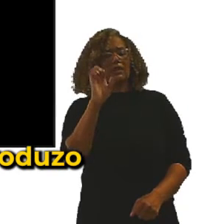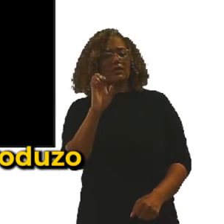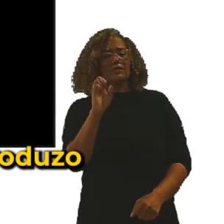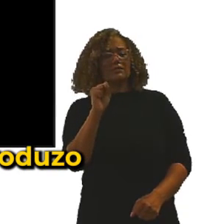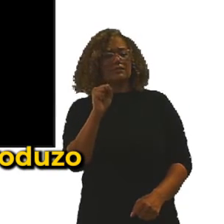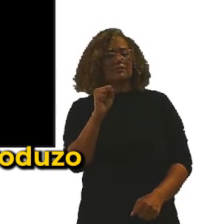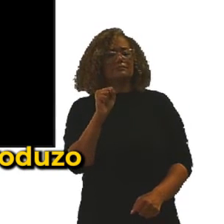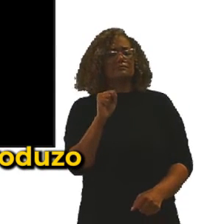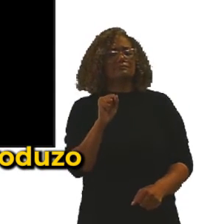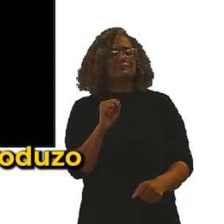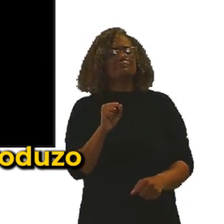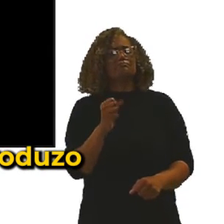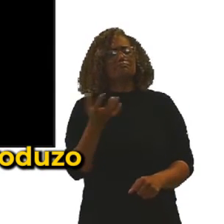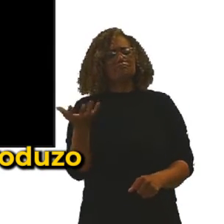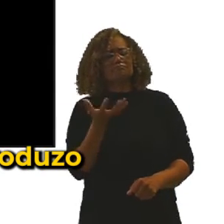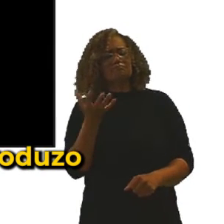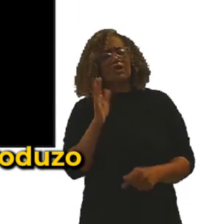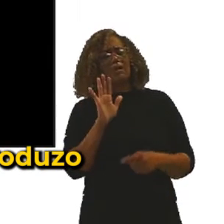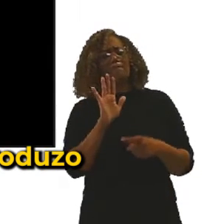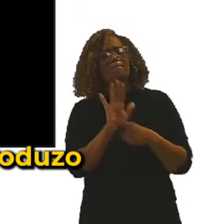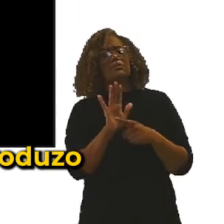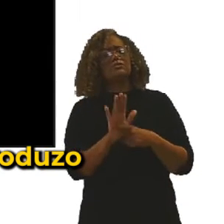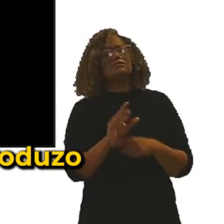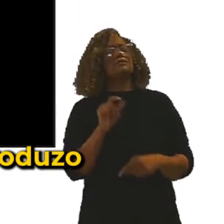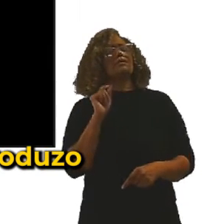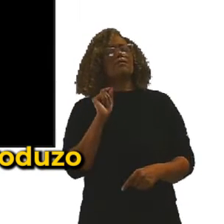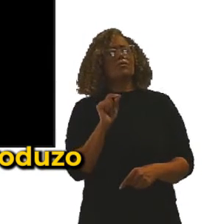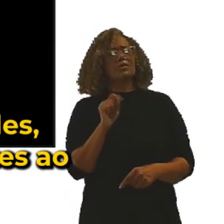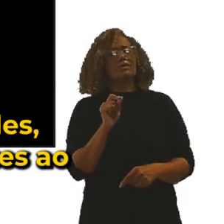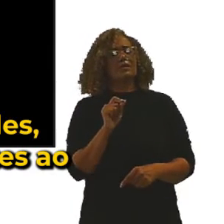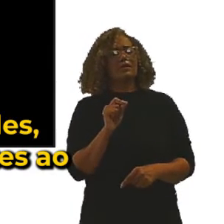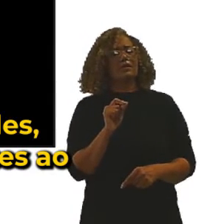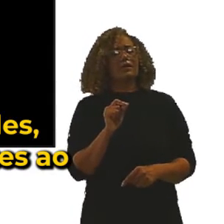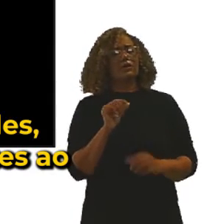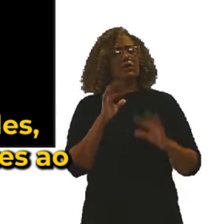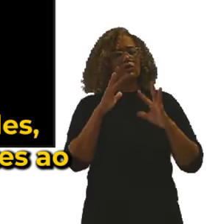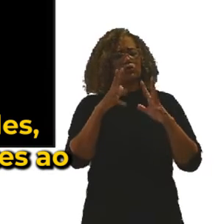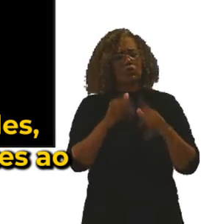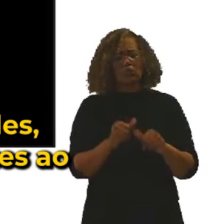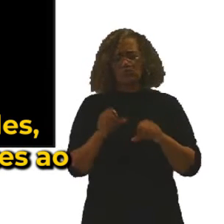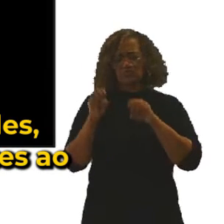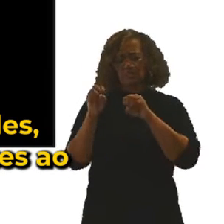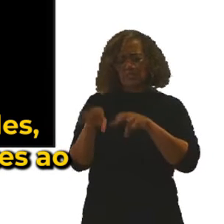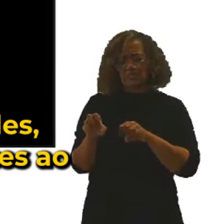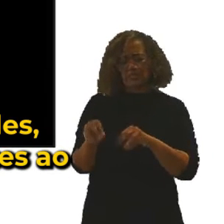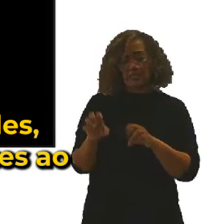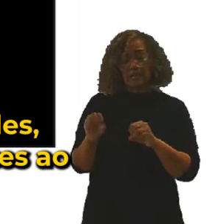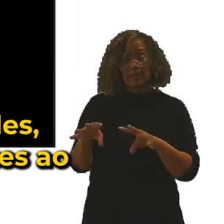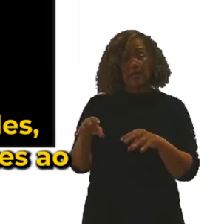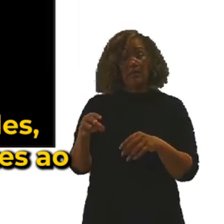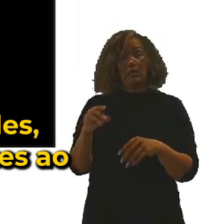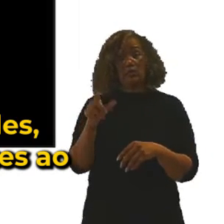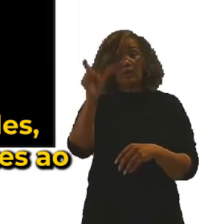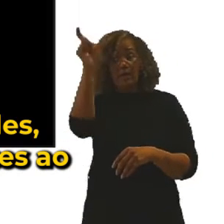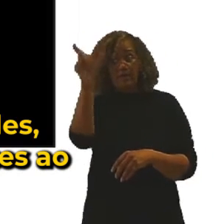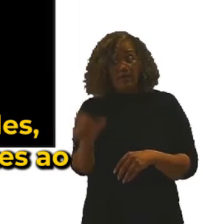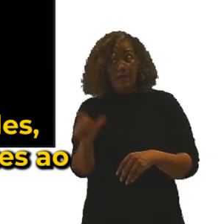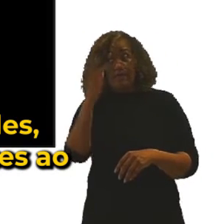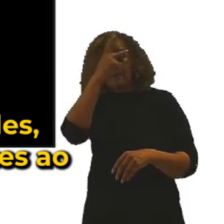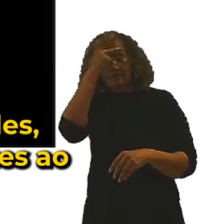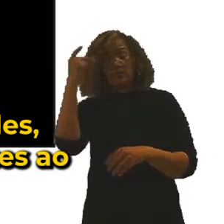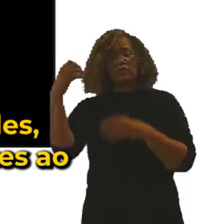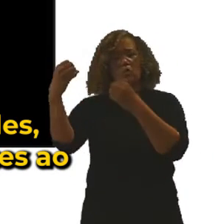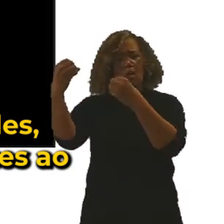eu repito, né, que essas dimensões, reproduzo aqui esses ensinamentos da professora Lourdes, que essas